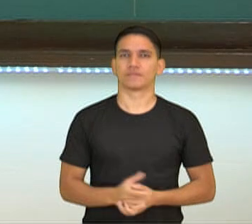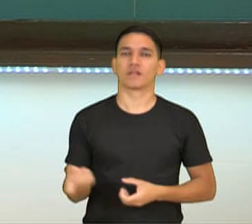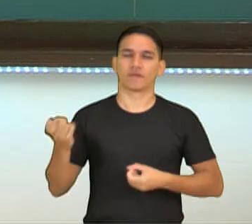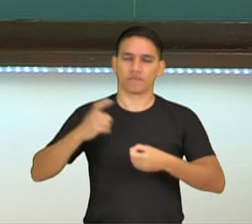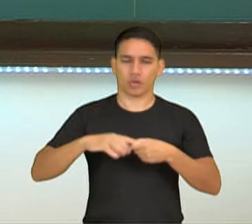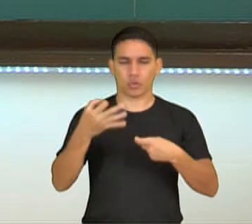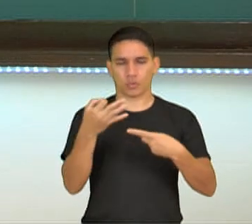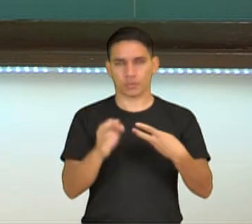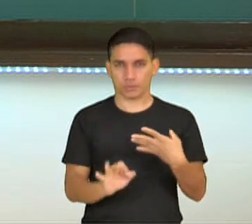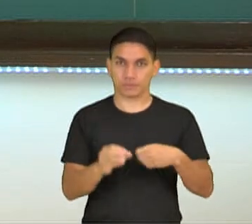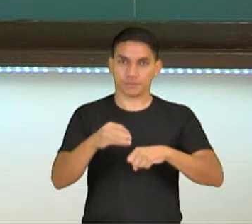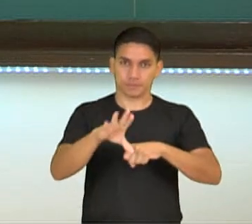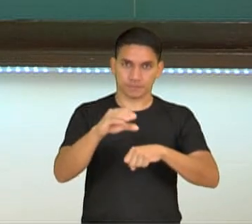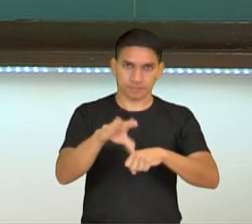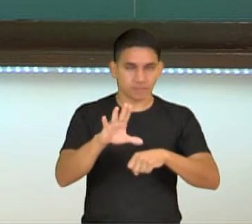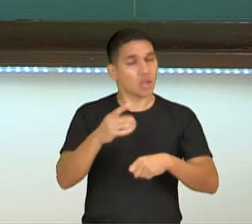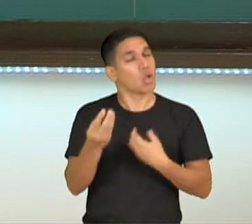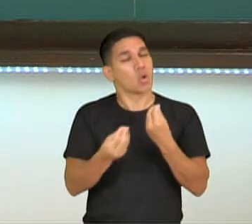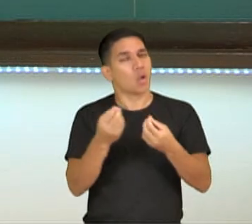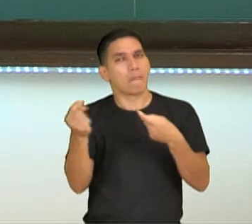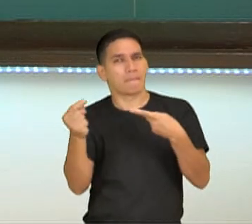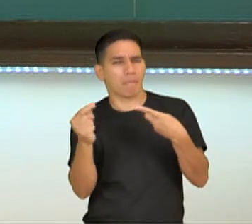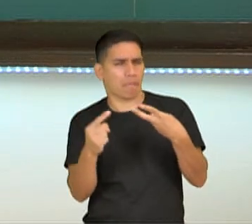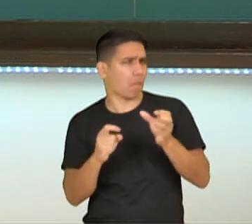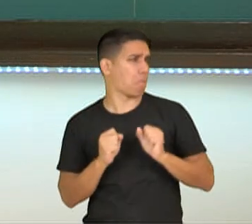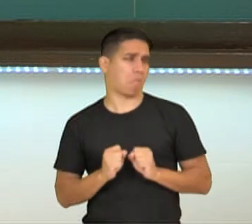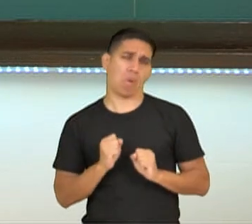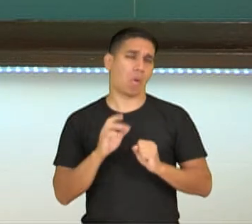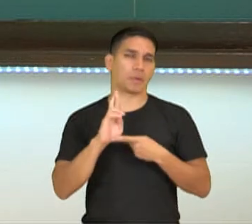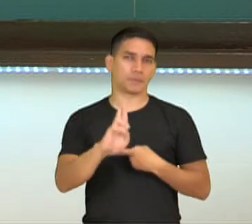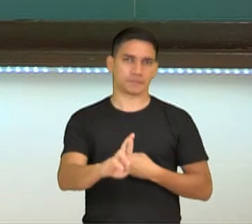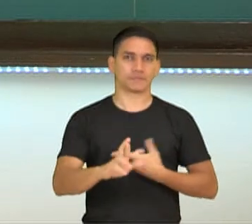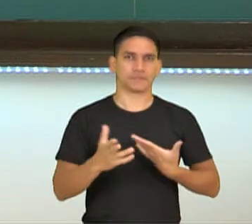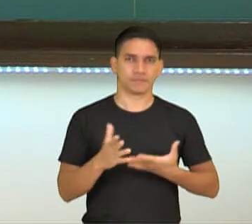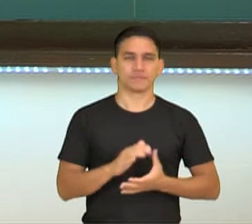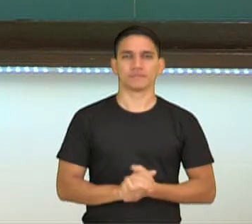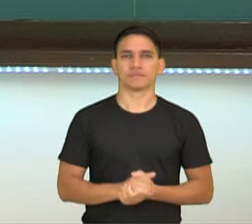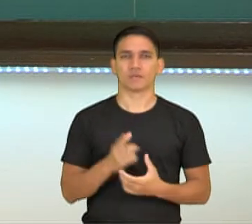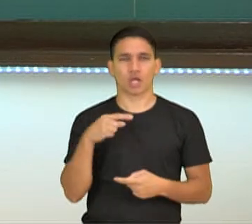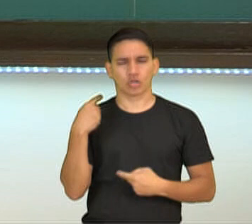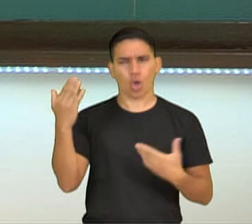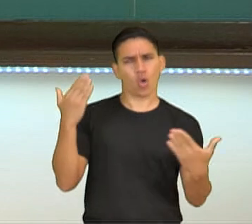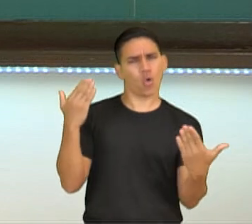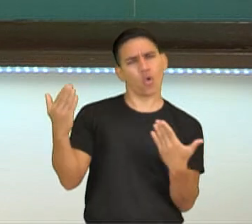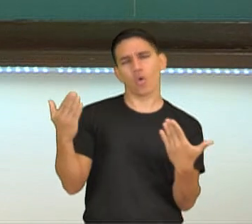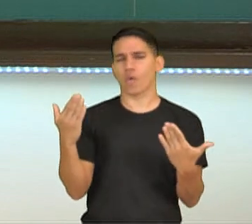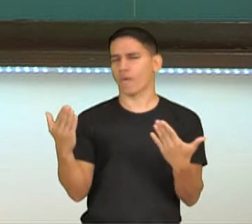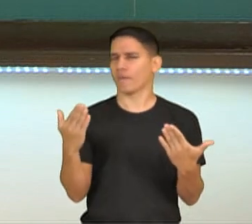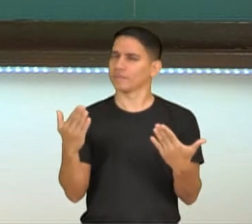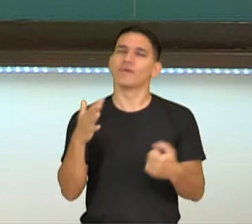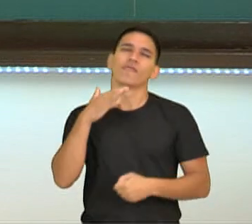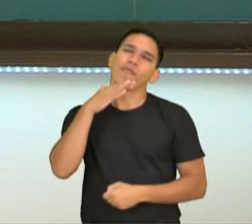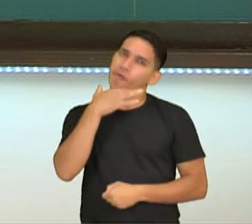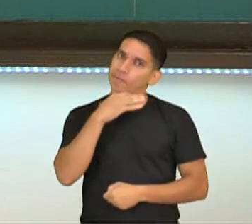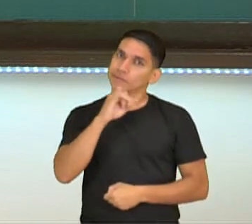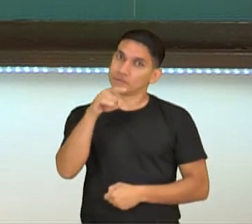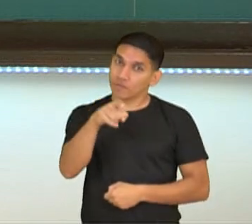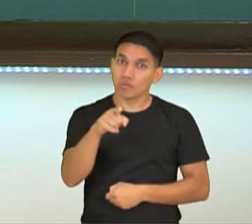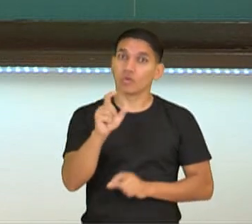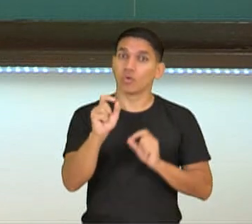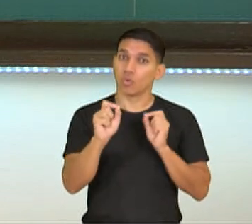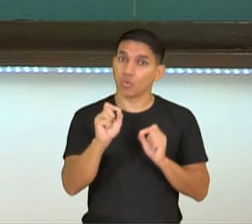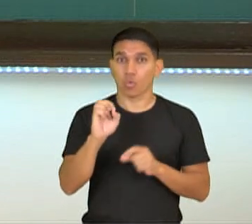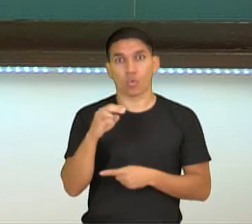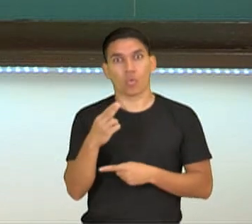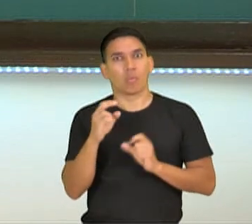a pouco eu vou voltar e vou mostrar uma possibilidade de resposta e aí a gente compara. E, obviamente, se você colocou